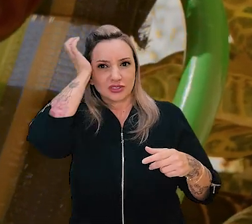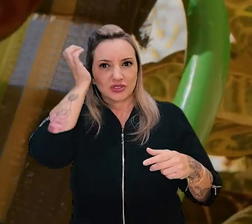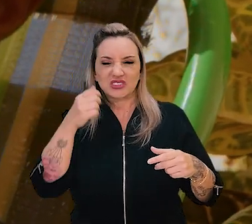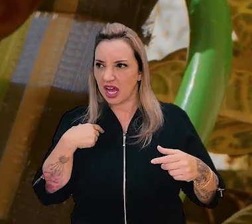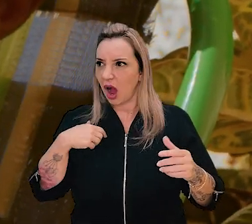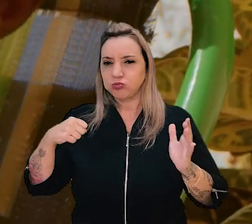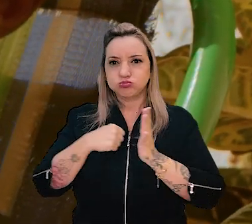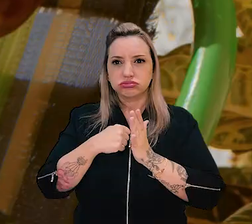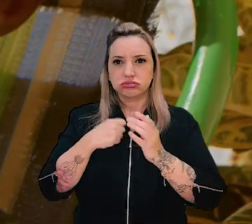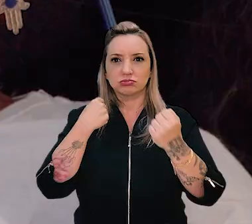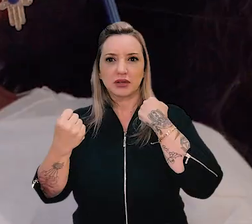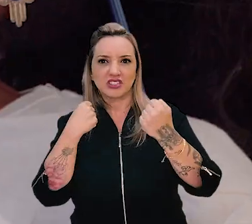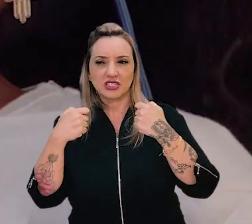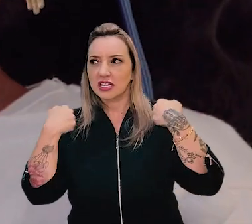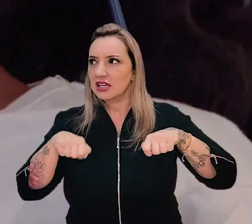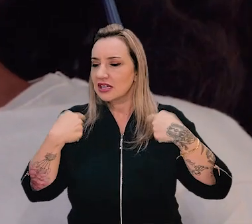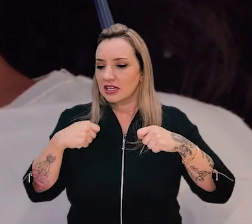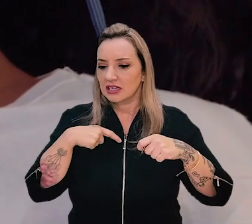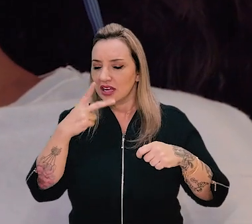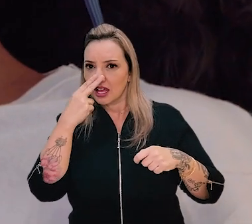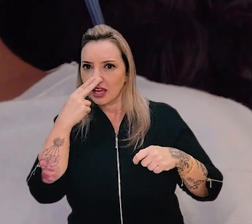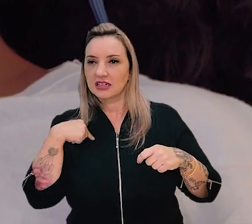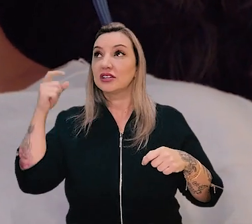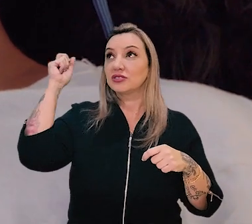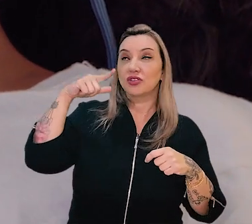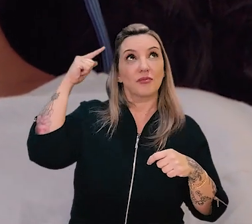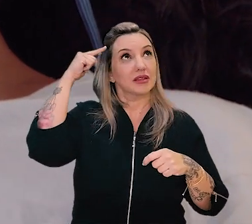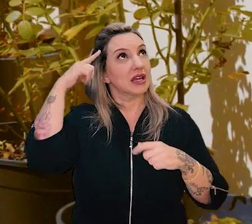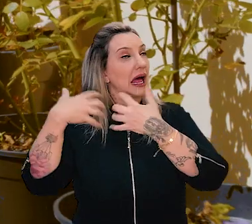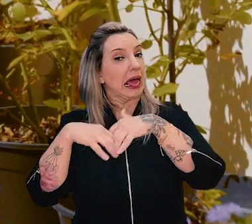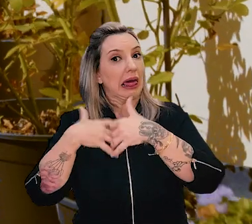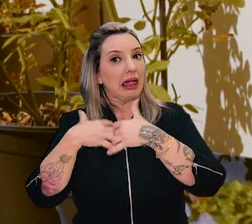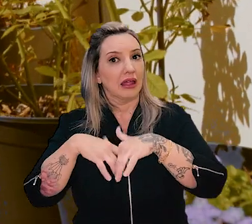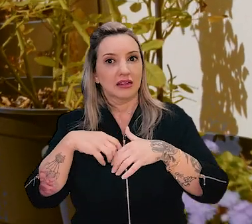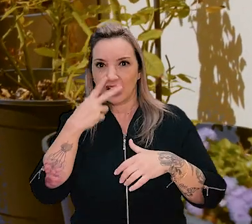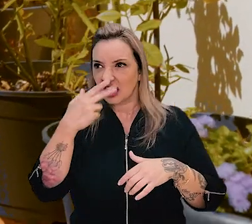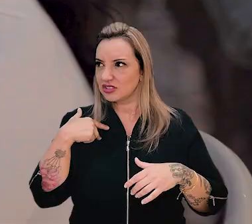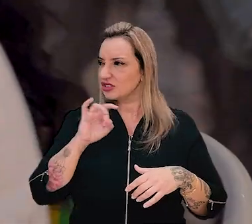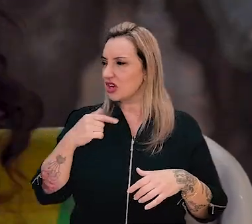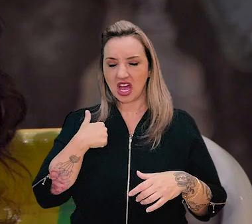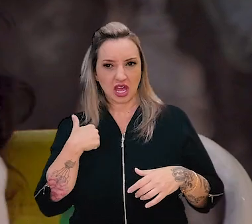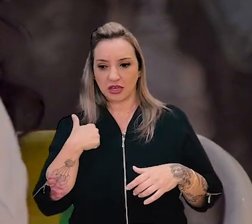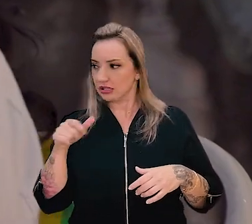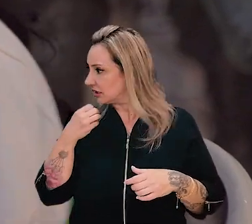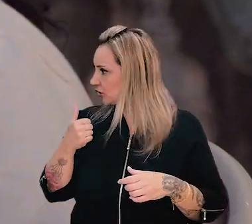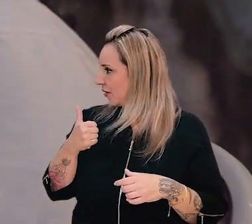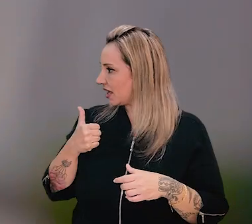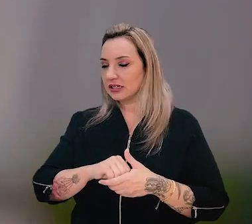mês que eu não pratico exercício. Será que... Queria tanto relaxar aqui nesse solzinho, mas a minha cabeça tá a milhão. Será que é só eu ou todo mundo assim? Tá tudo